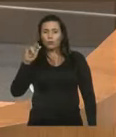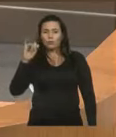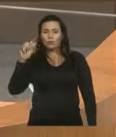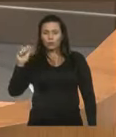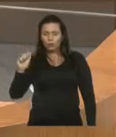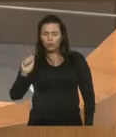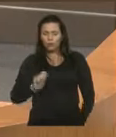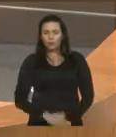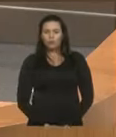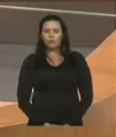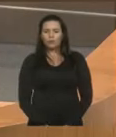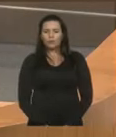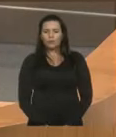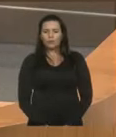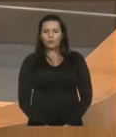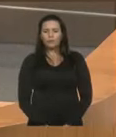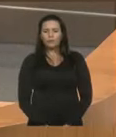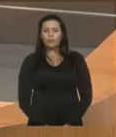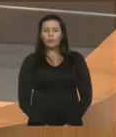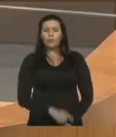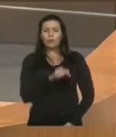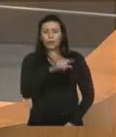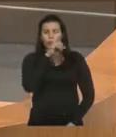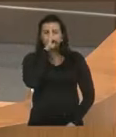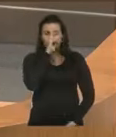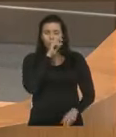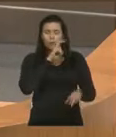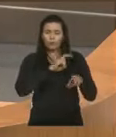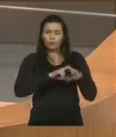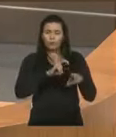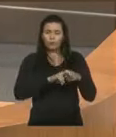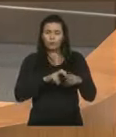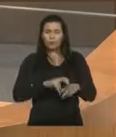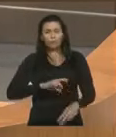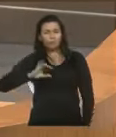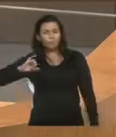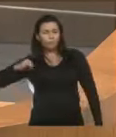pela cidade, mas sim por toda a região. E aqui eu agradeço.